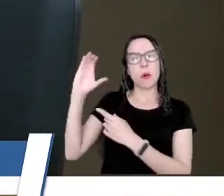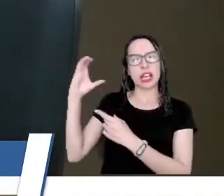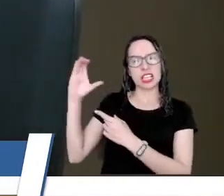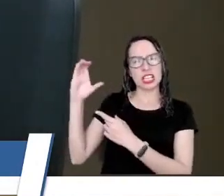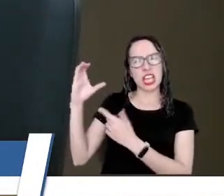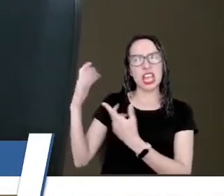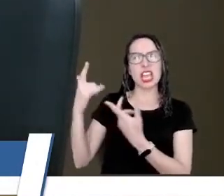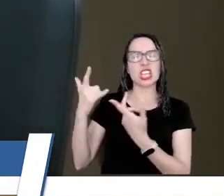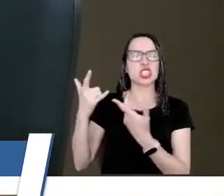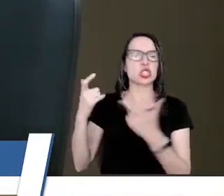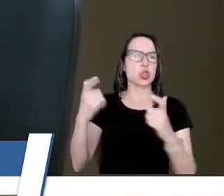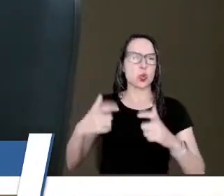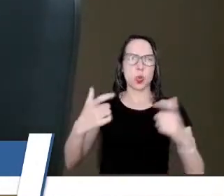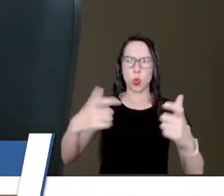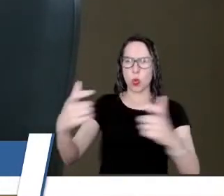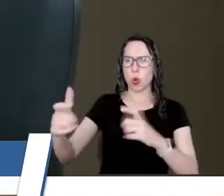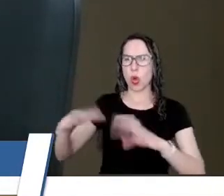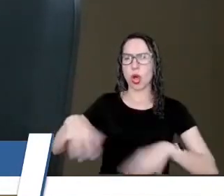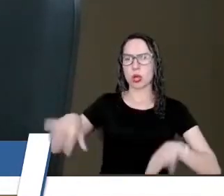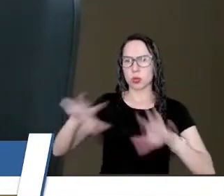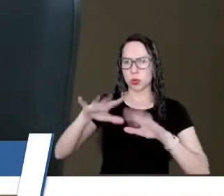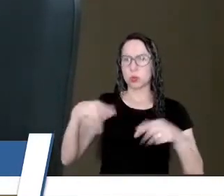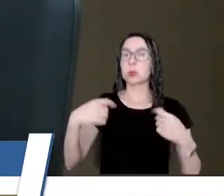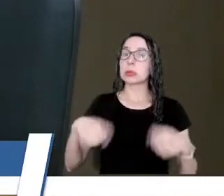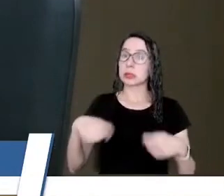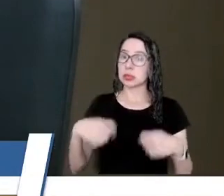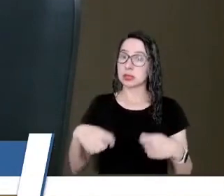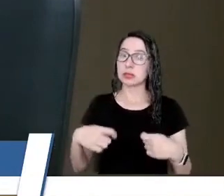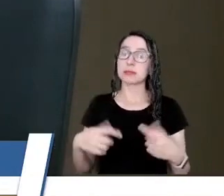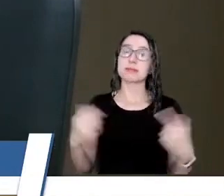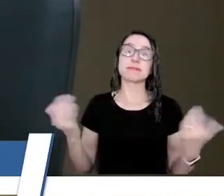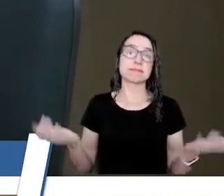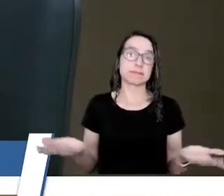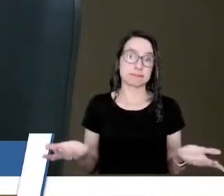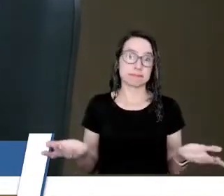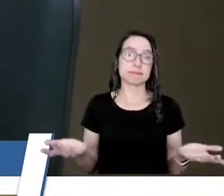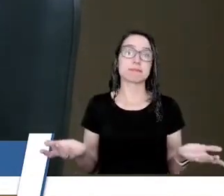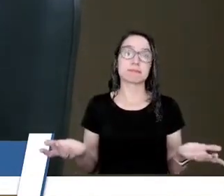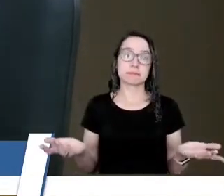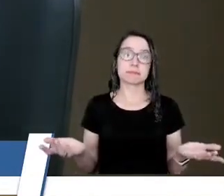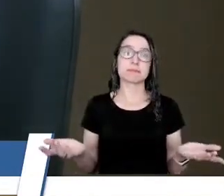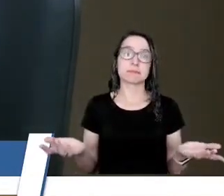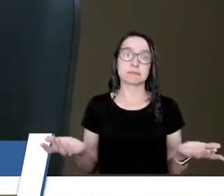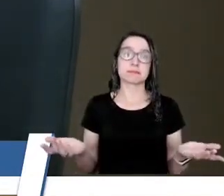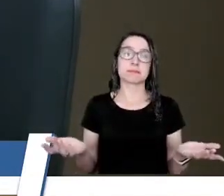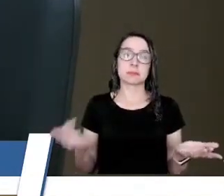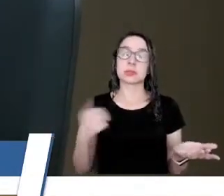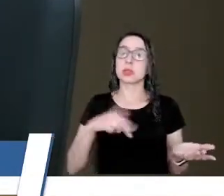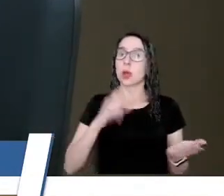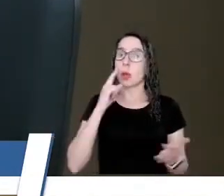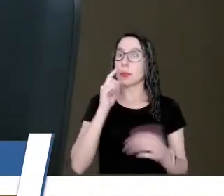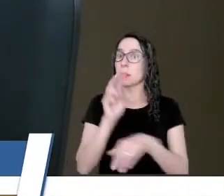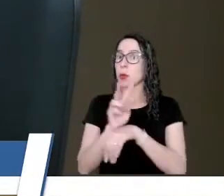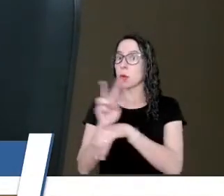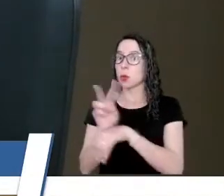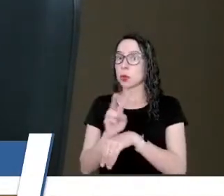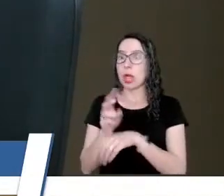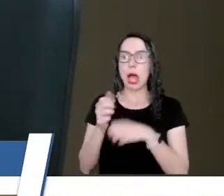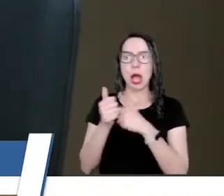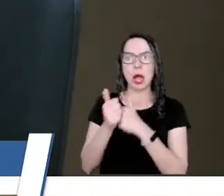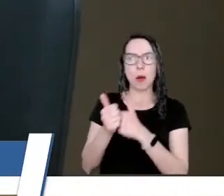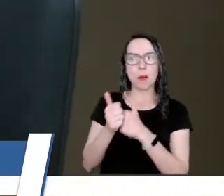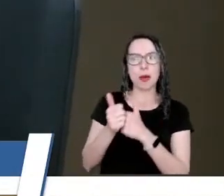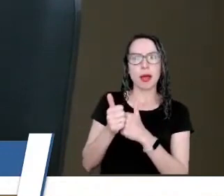de situações. Então é isso, nós vamos ter que ficar de olho, acompanhar